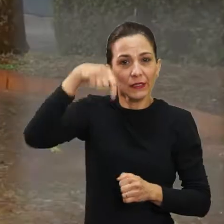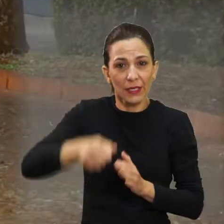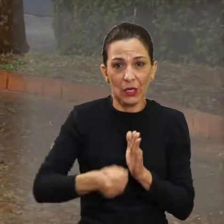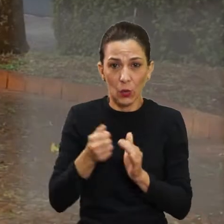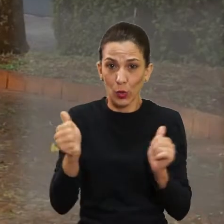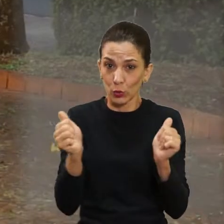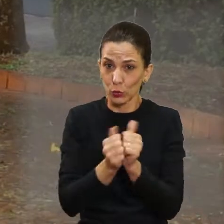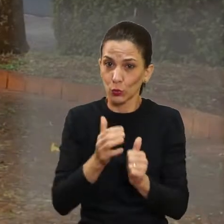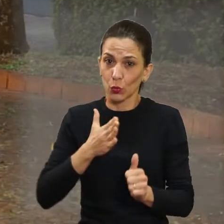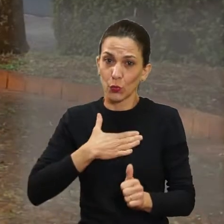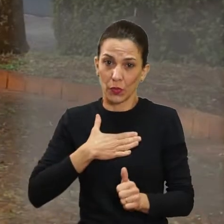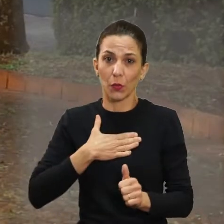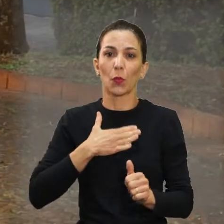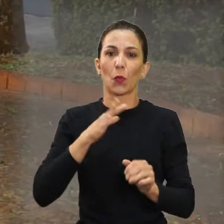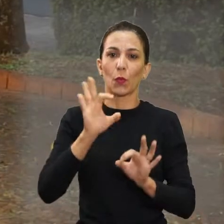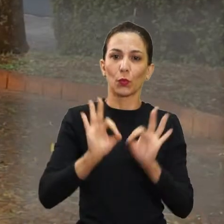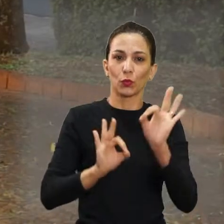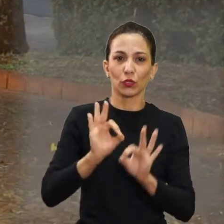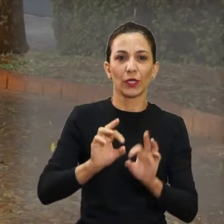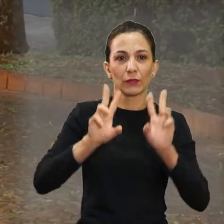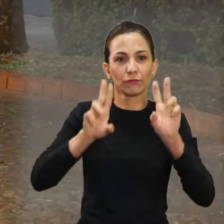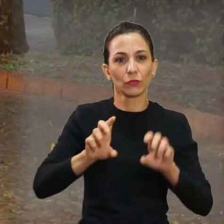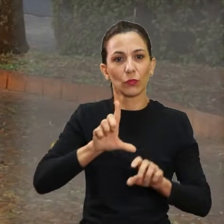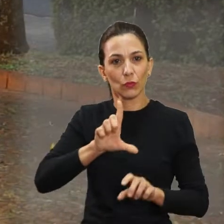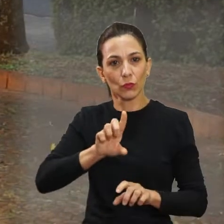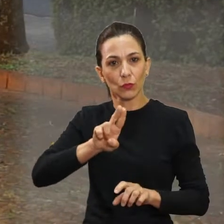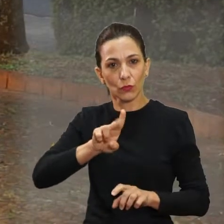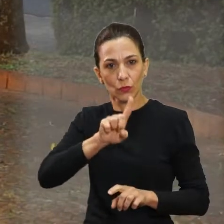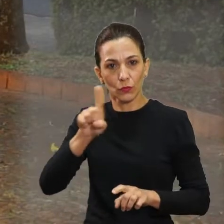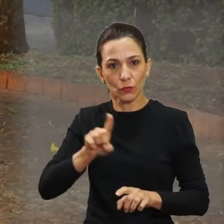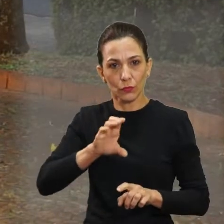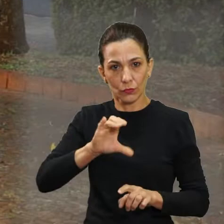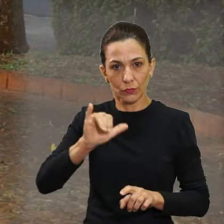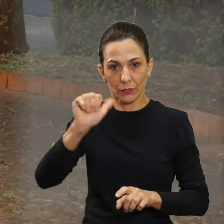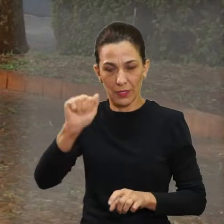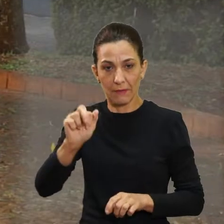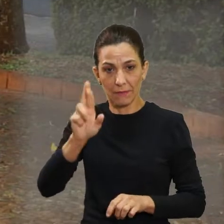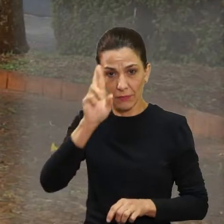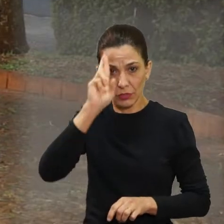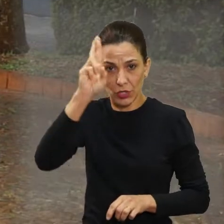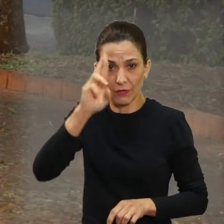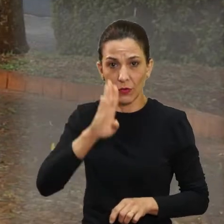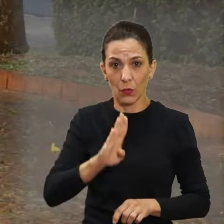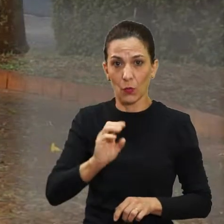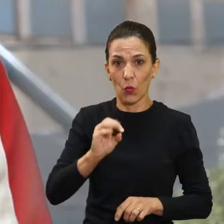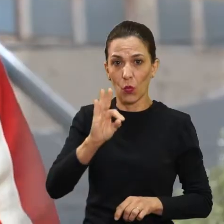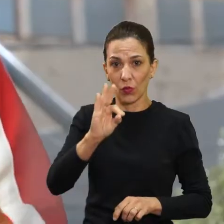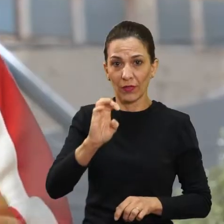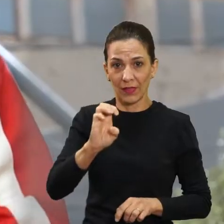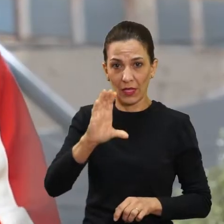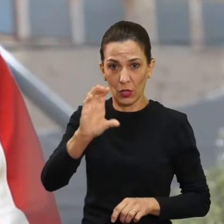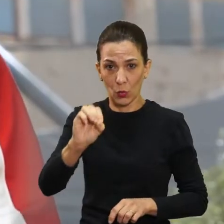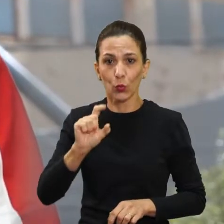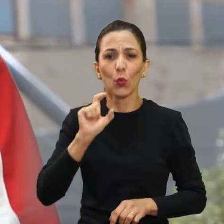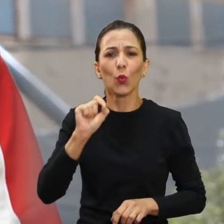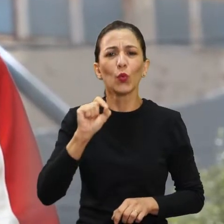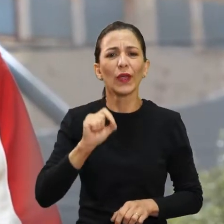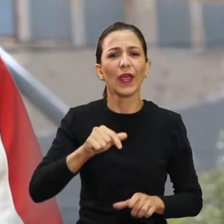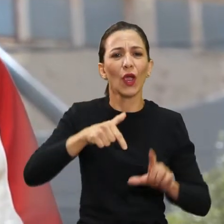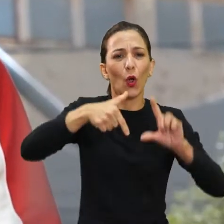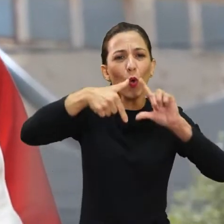periféricos. Teve um projeto que foi realizado junto com vários artistas aqui da cidade, que foi o Lúcio, a dona do boteco. A gente juntou